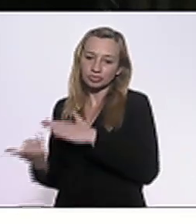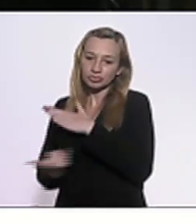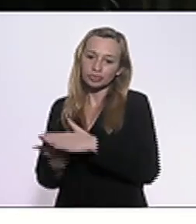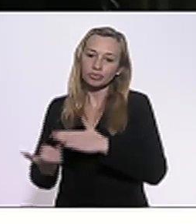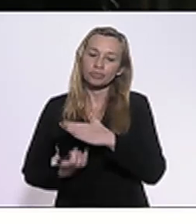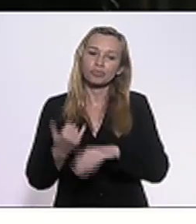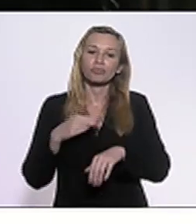conversam um pouco entre si.